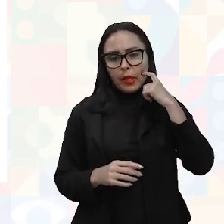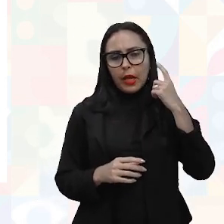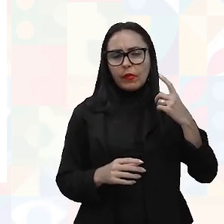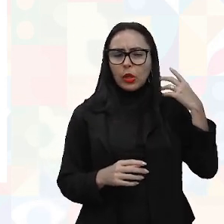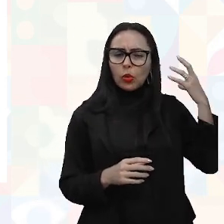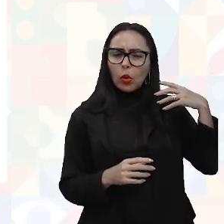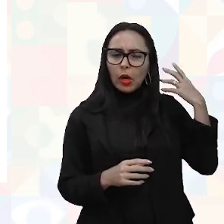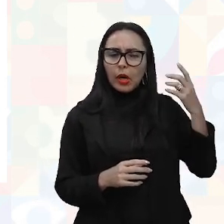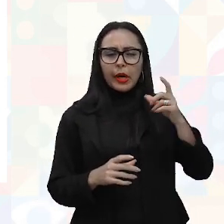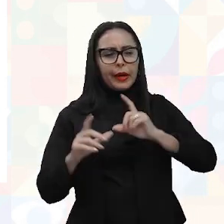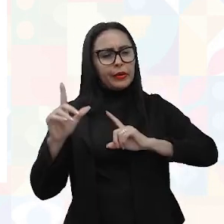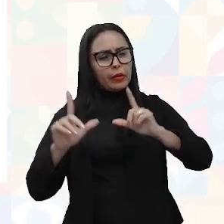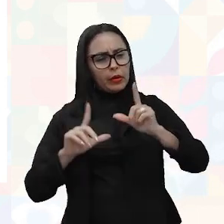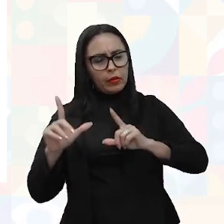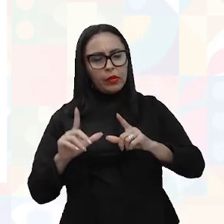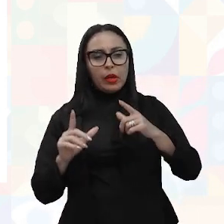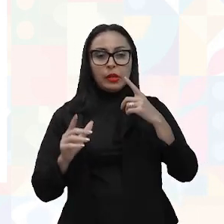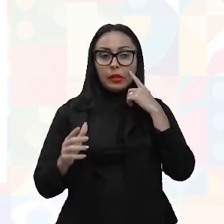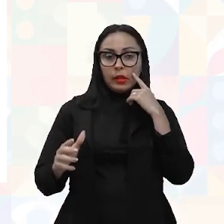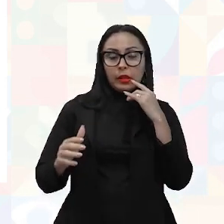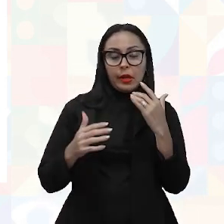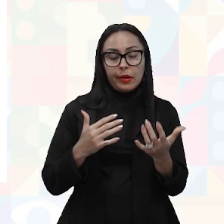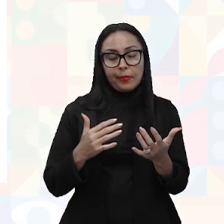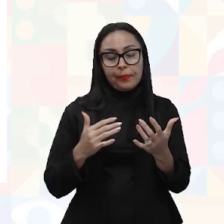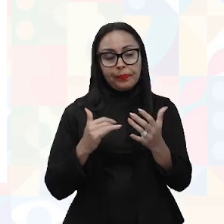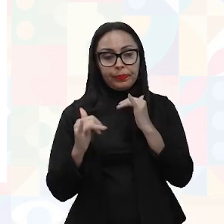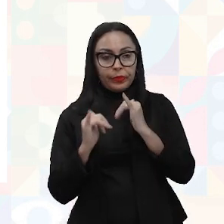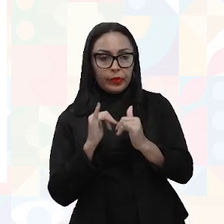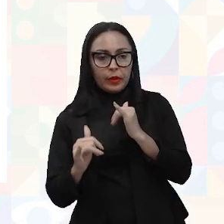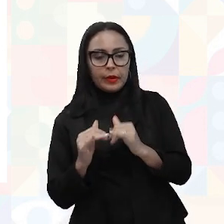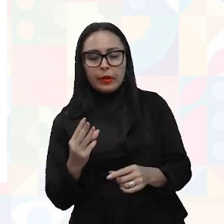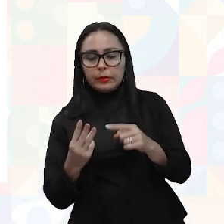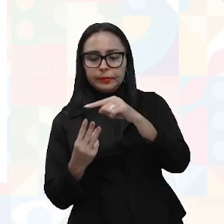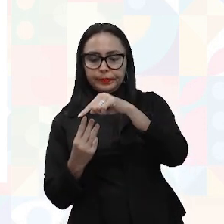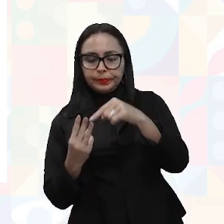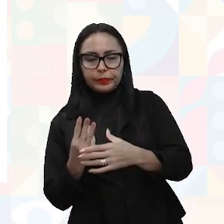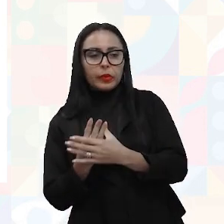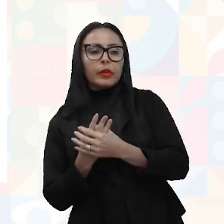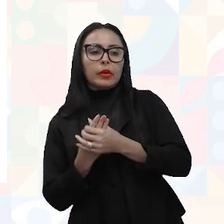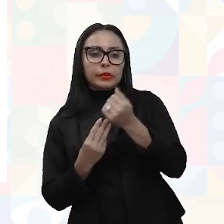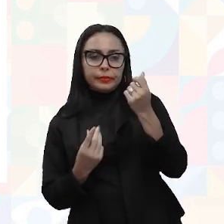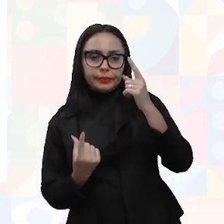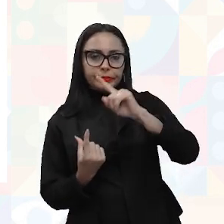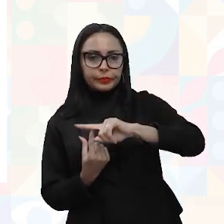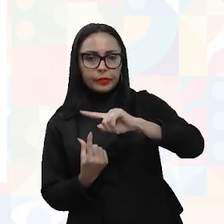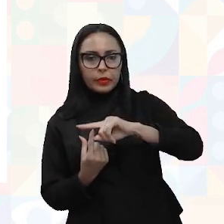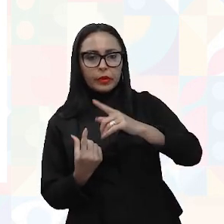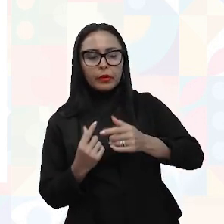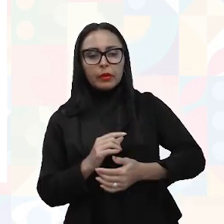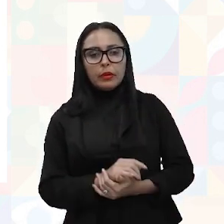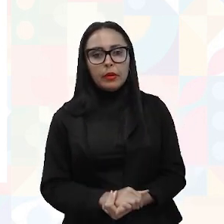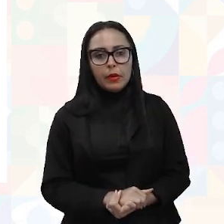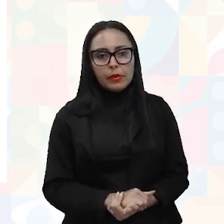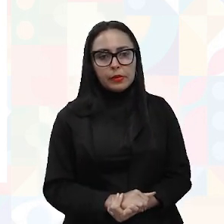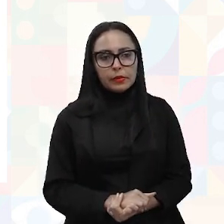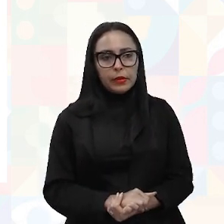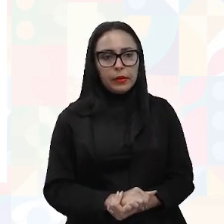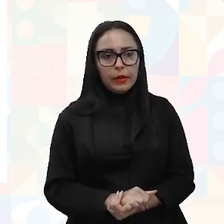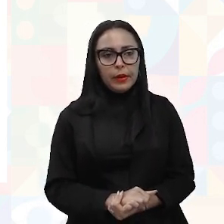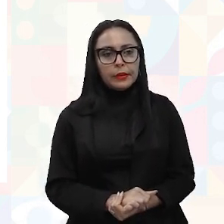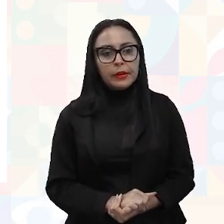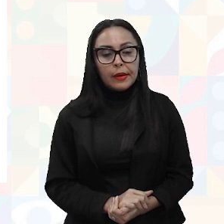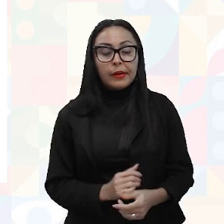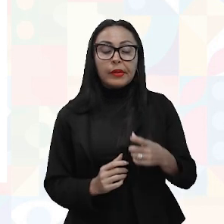na TV, hoje na internet. Então são 3 tipos aí de ferramentas no qual passam a narrativa. E os games